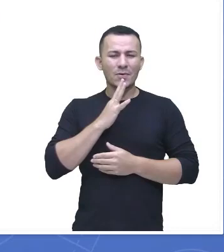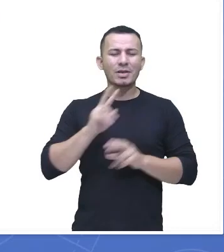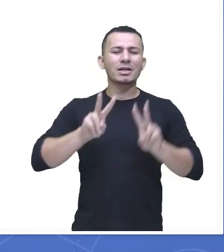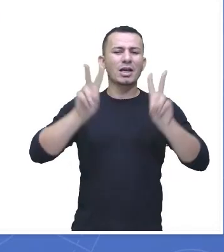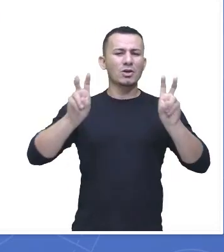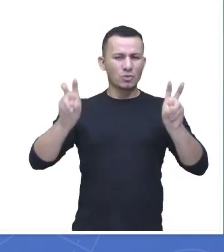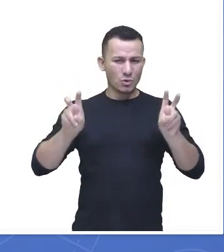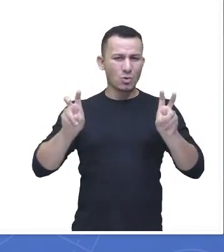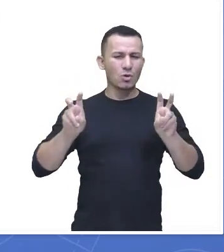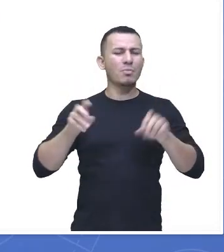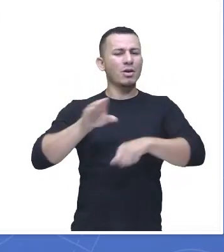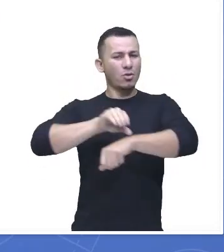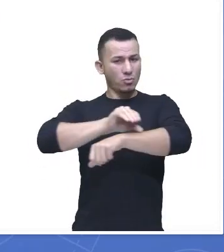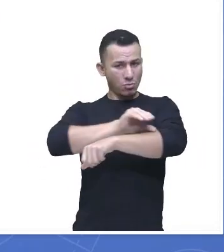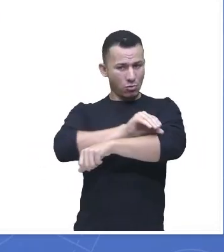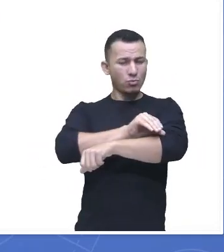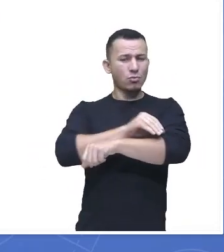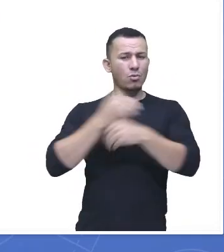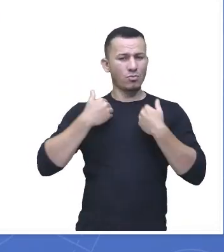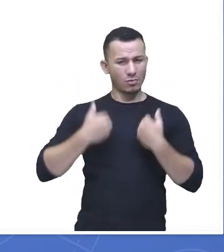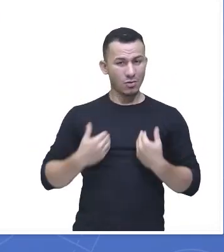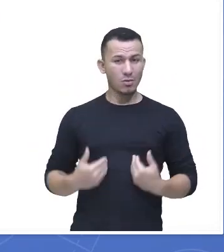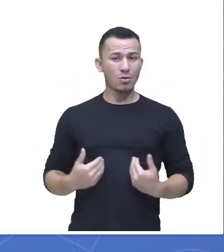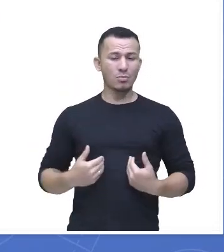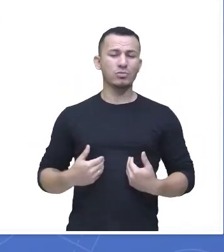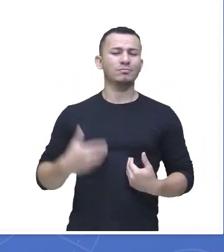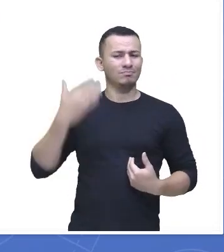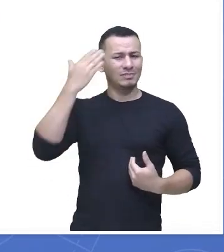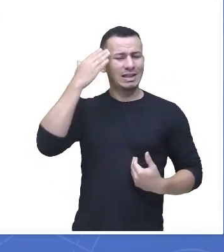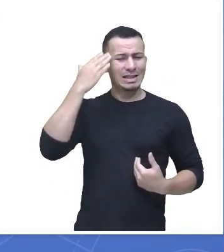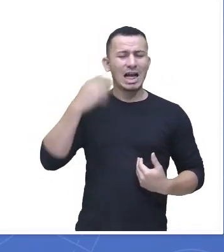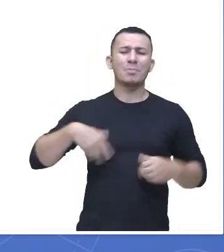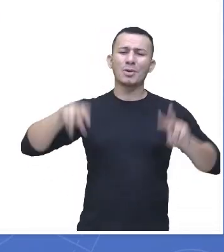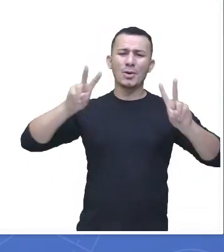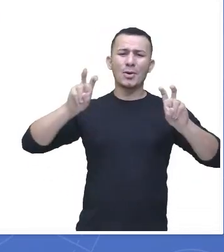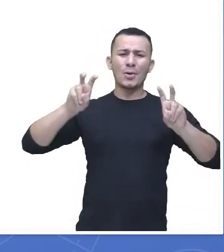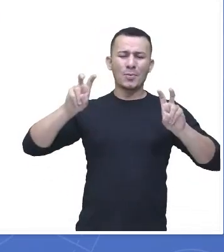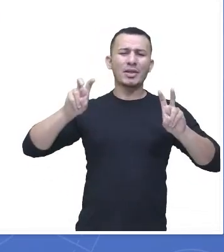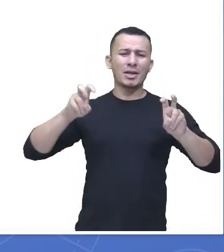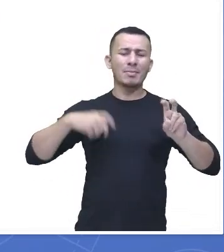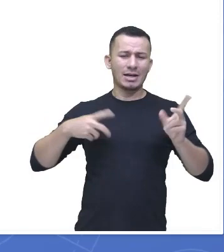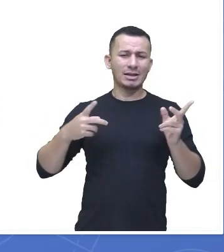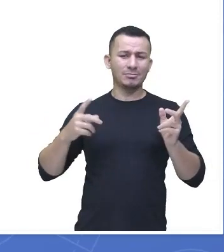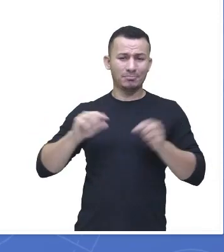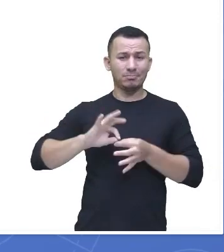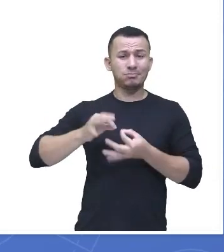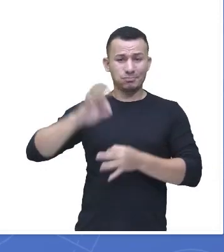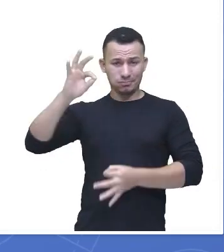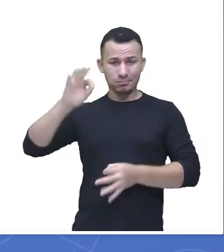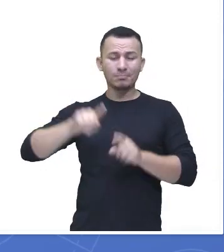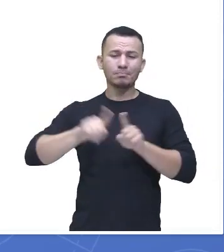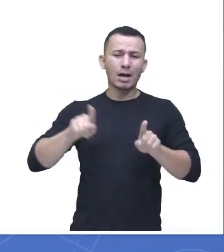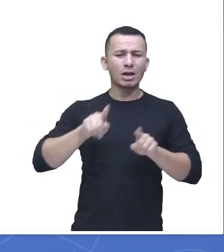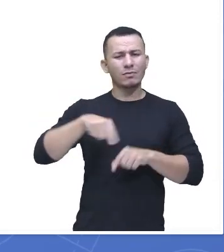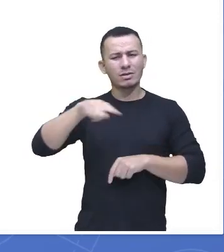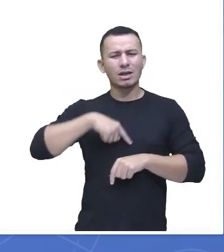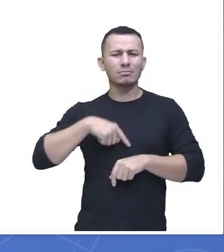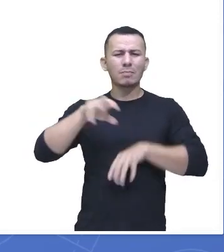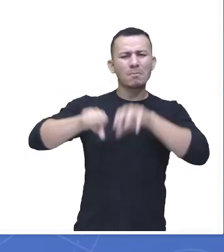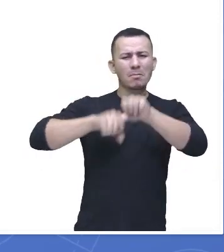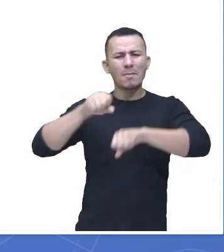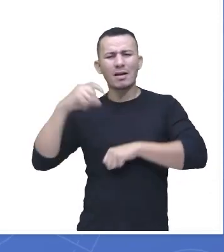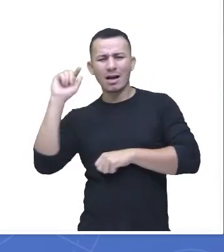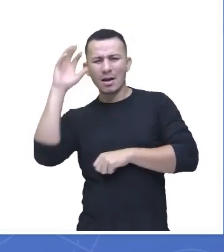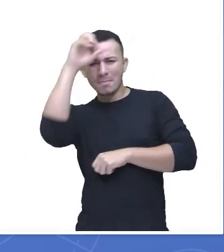mais sobre a questão dos músculos, né? A gente sabe que é um assunto bem extenso, mas que deu para pegar aí